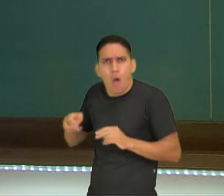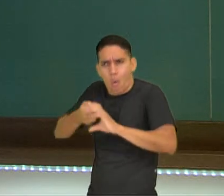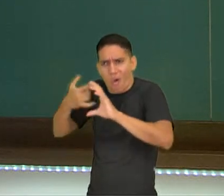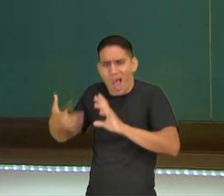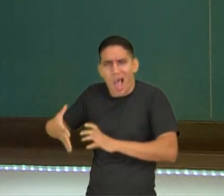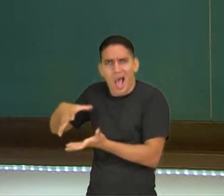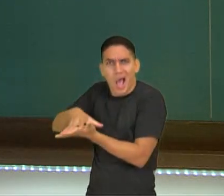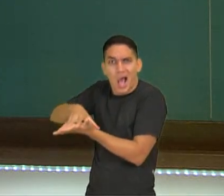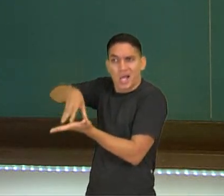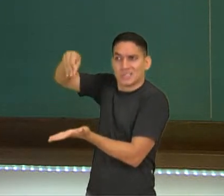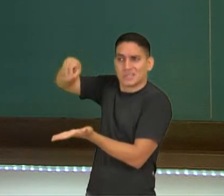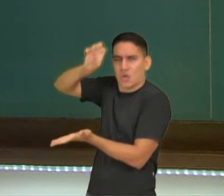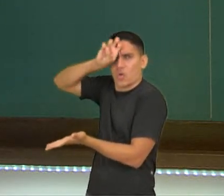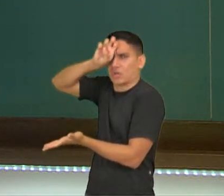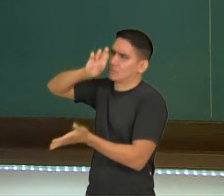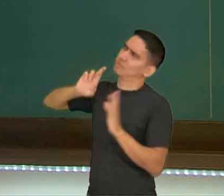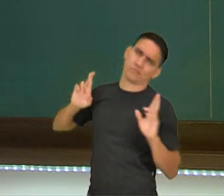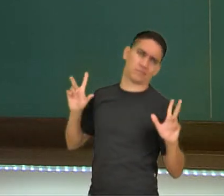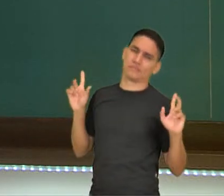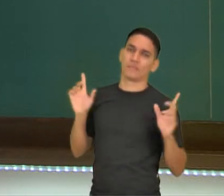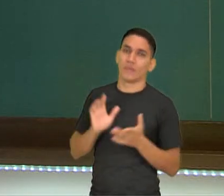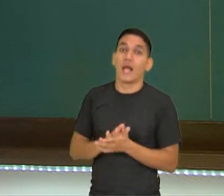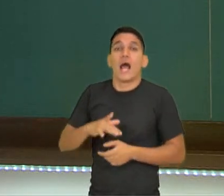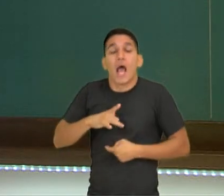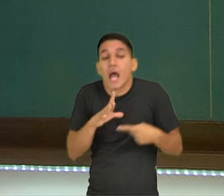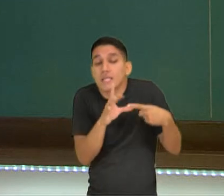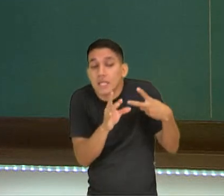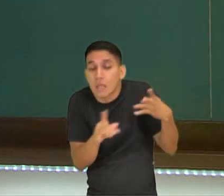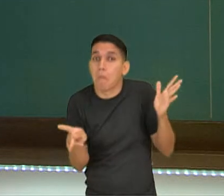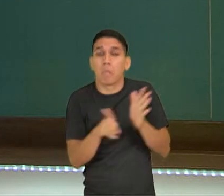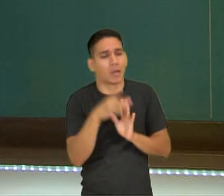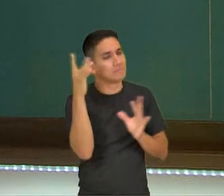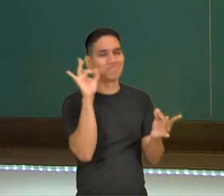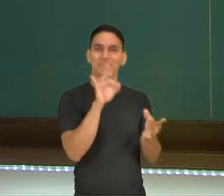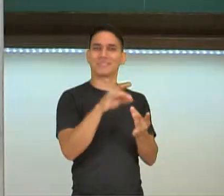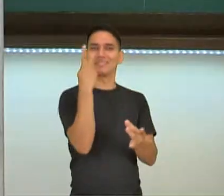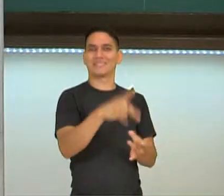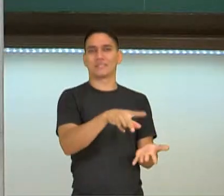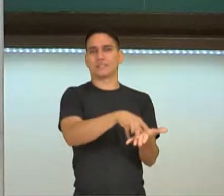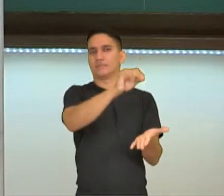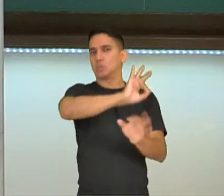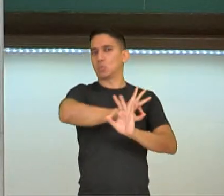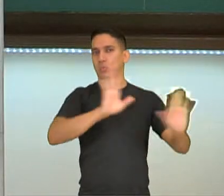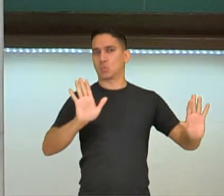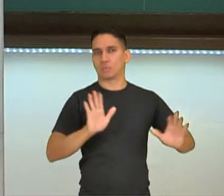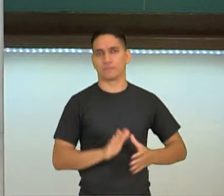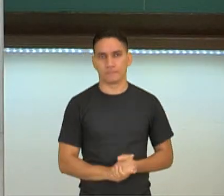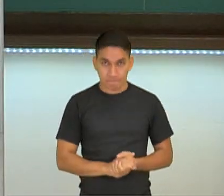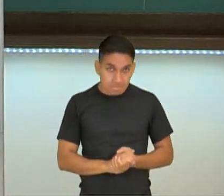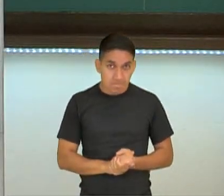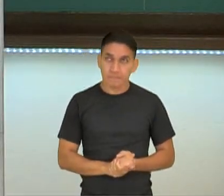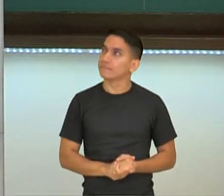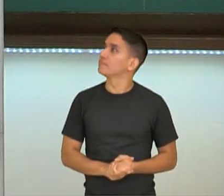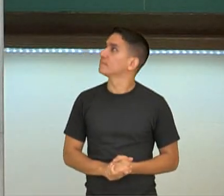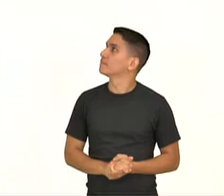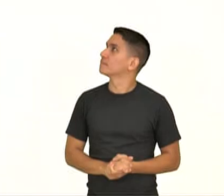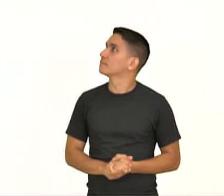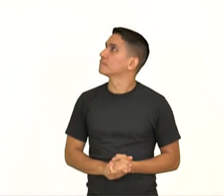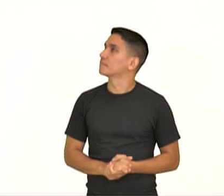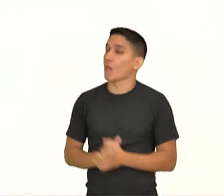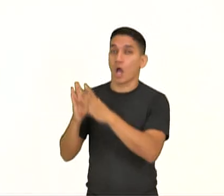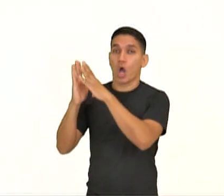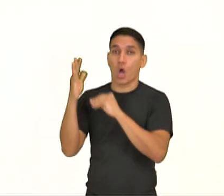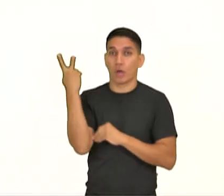Egito. Ou seja, teve particularidades que são cuxitas, e apenas cuxitas, ok?